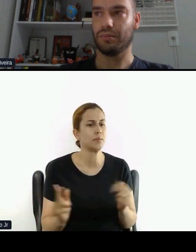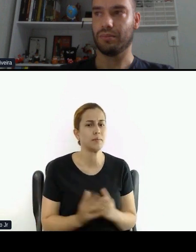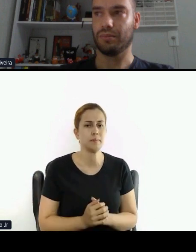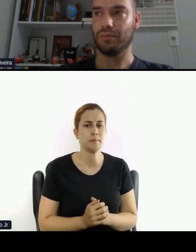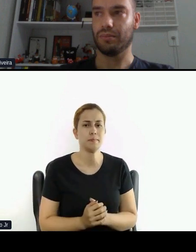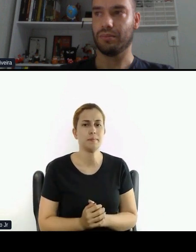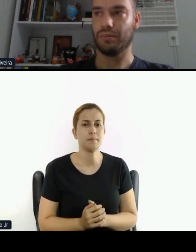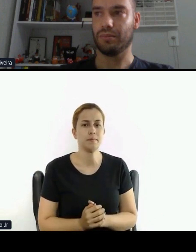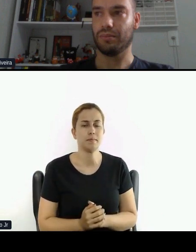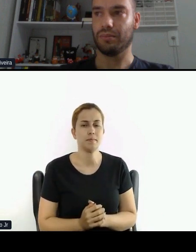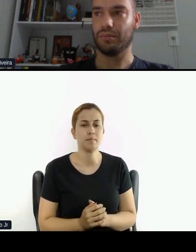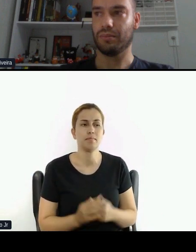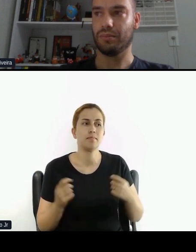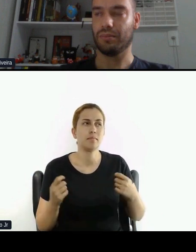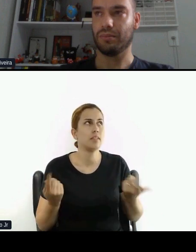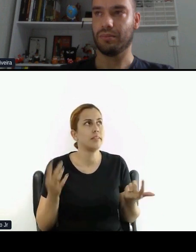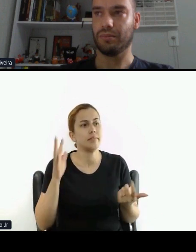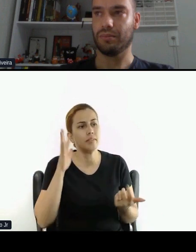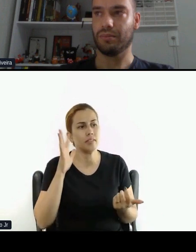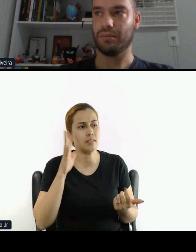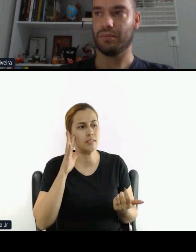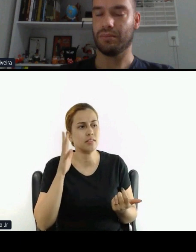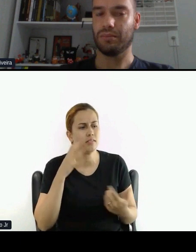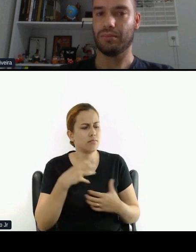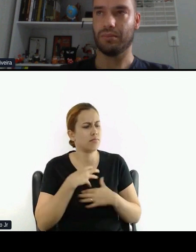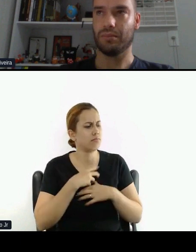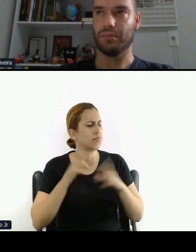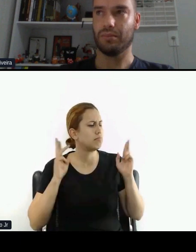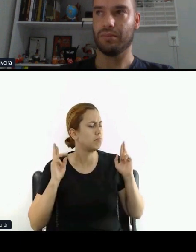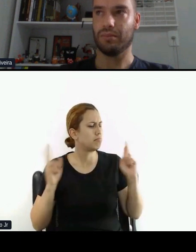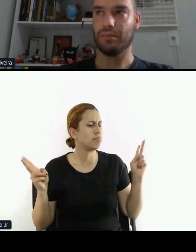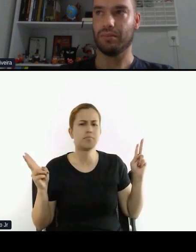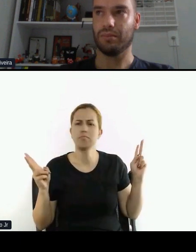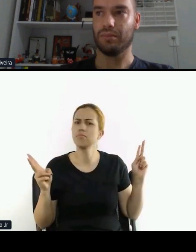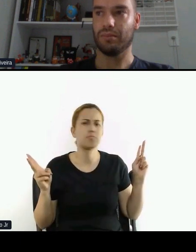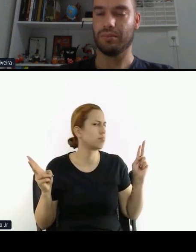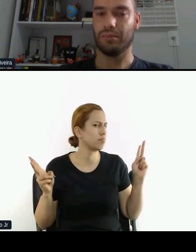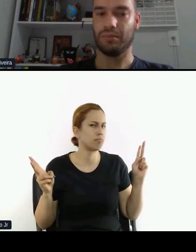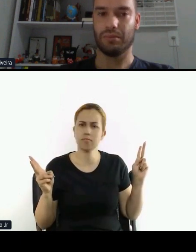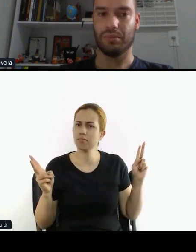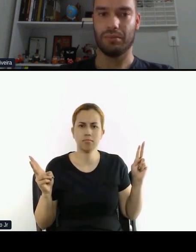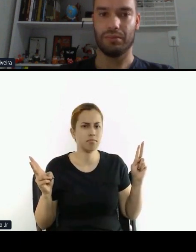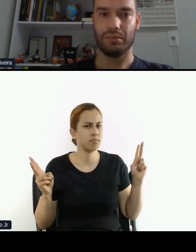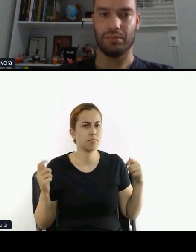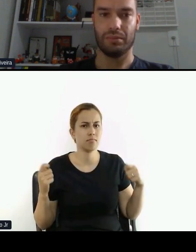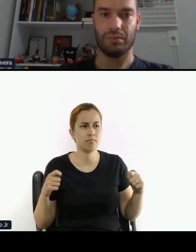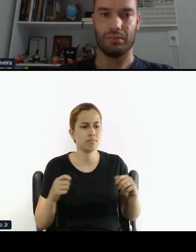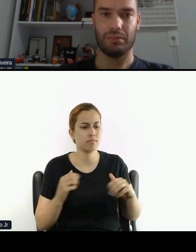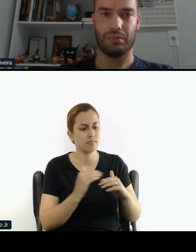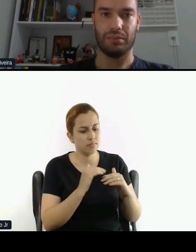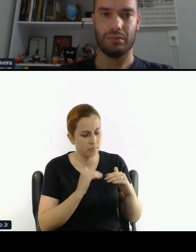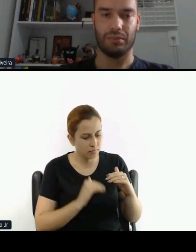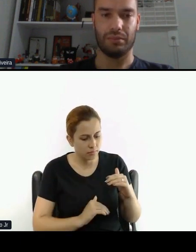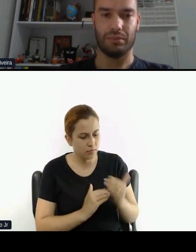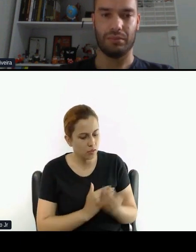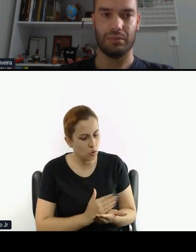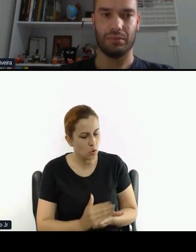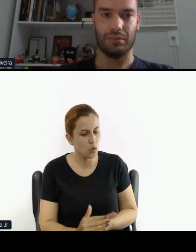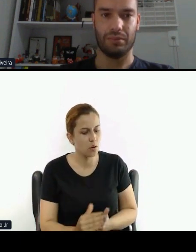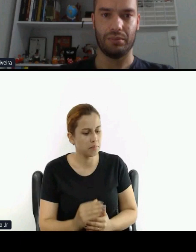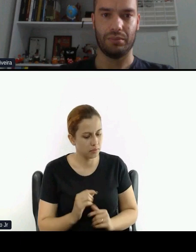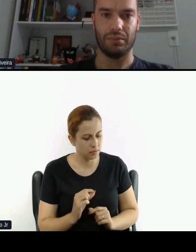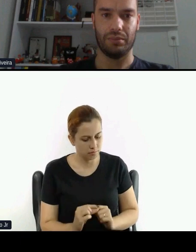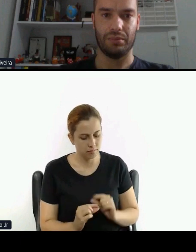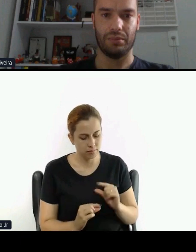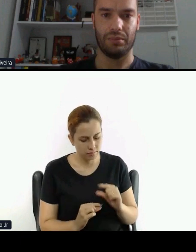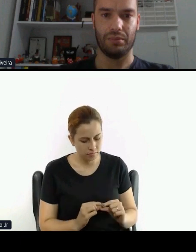ser, não adianta você querer fazer diferente, tem que ser top-down, tem que ser de cima para baixo. Que se, por exemplo,